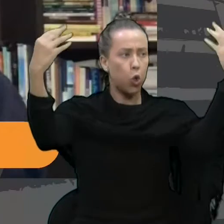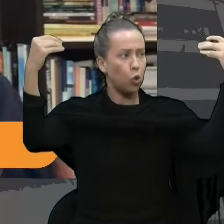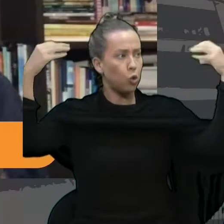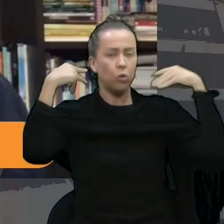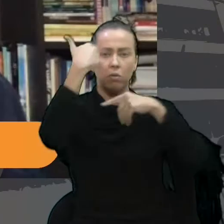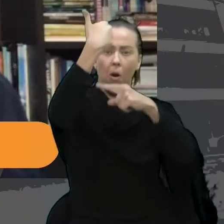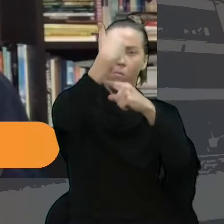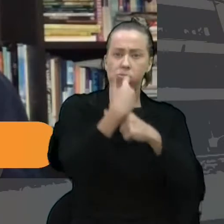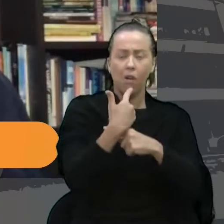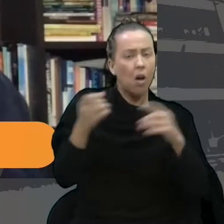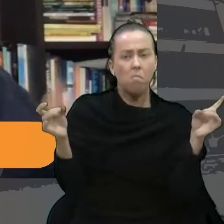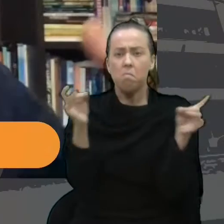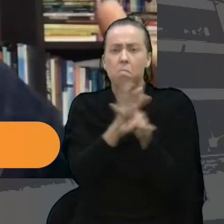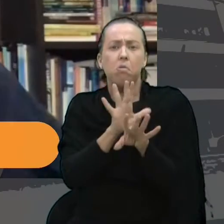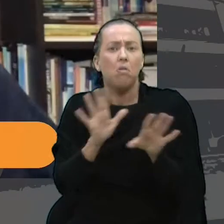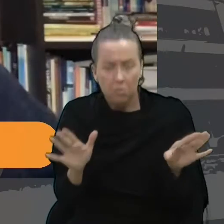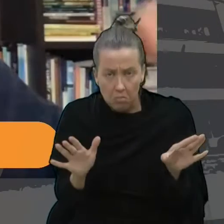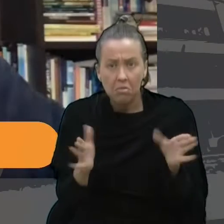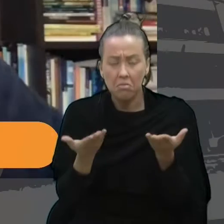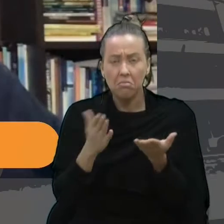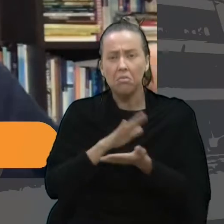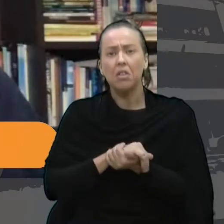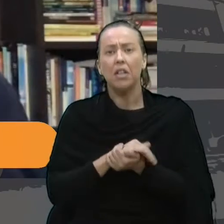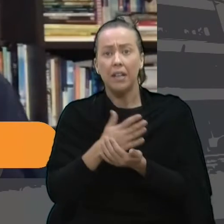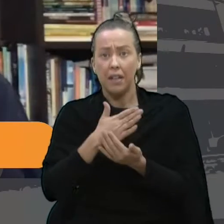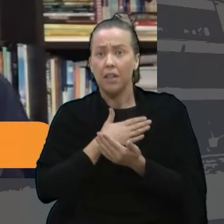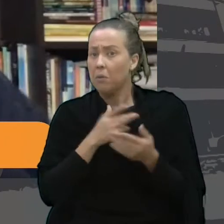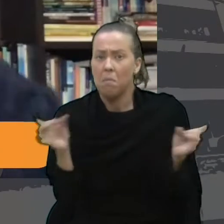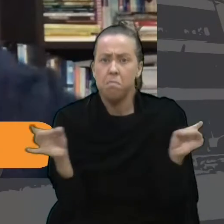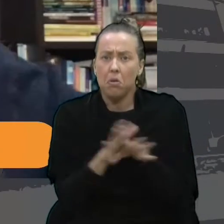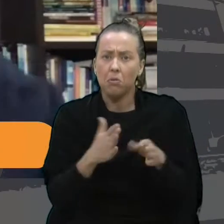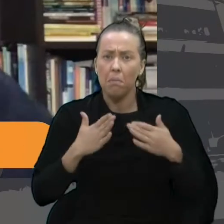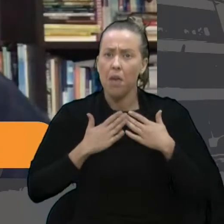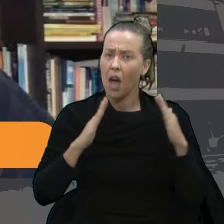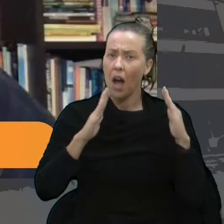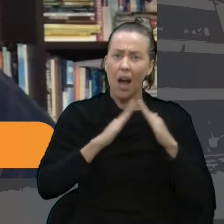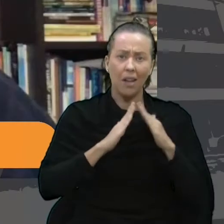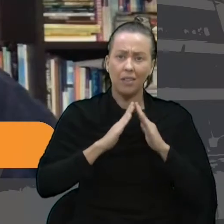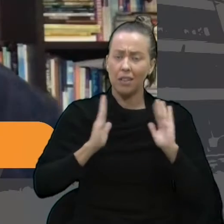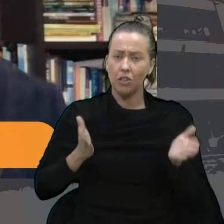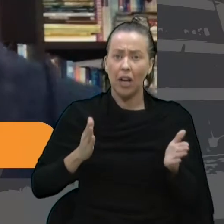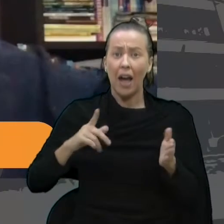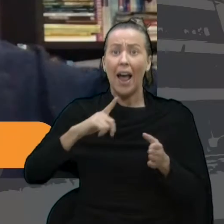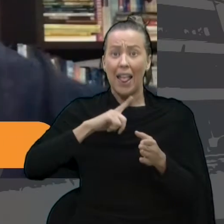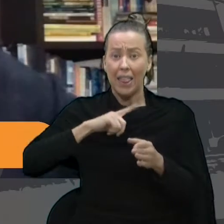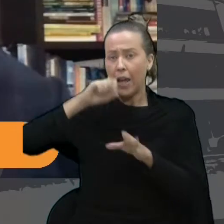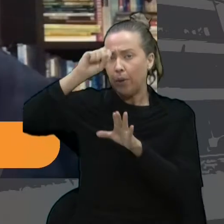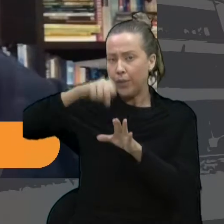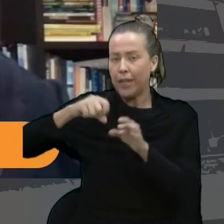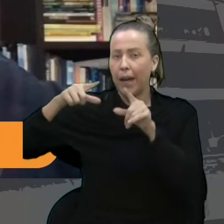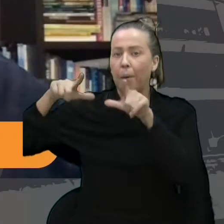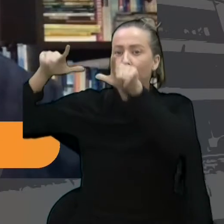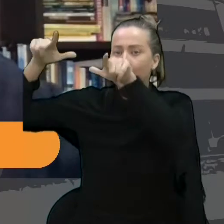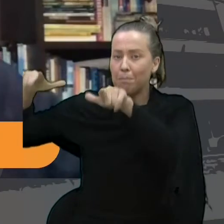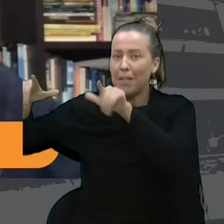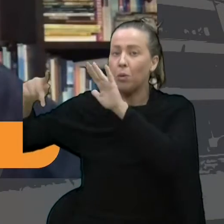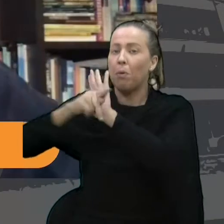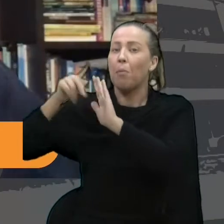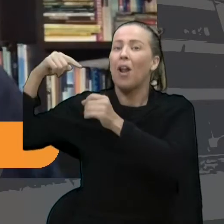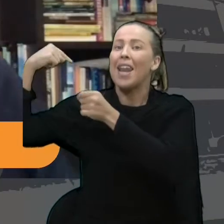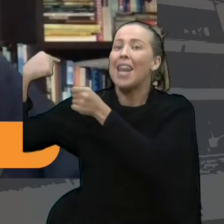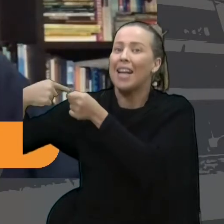Então, eu tô montado aqui. Eu tenho um escritório na cidade com uma secretária executiva lá para